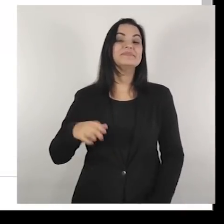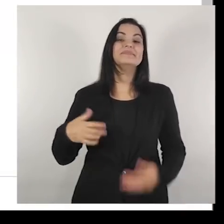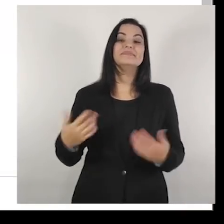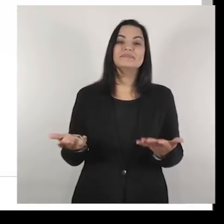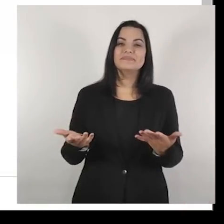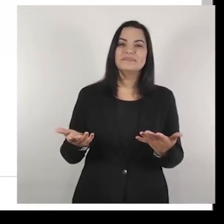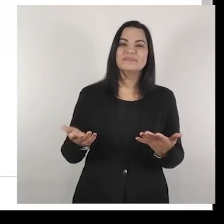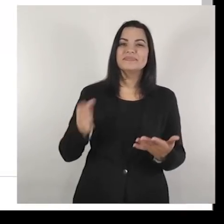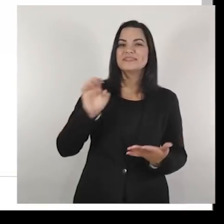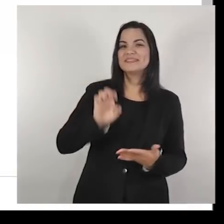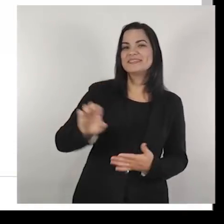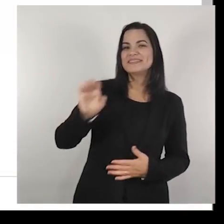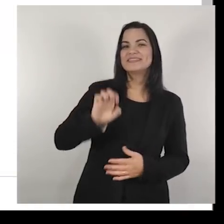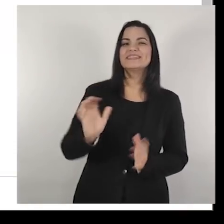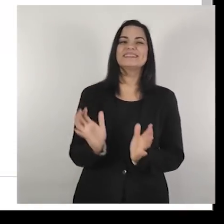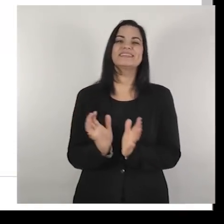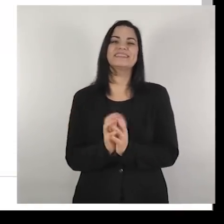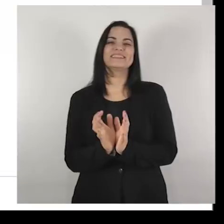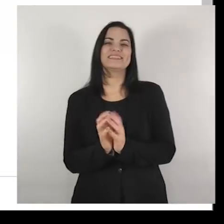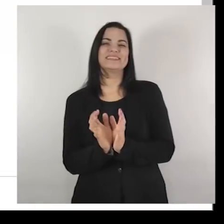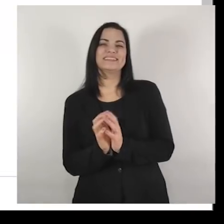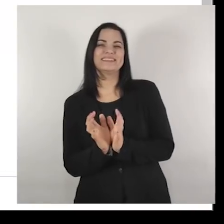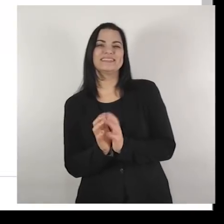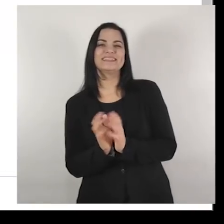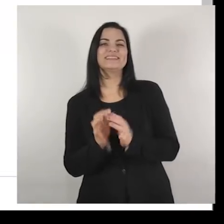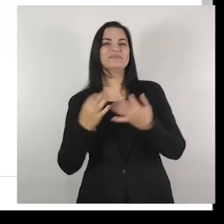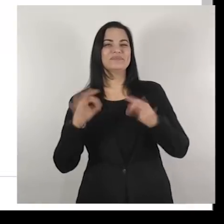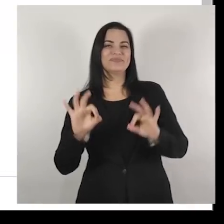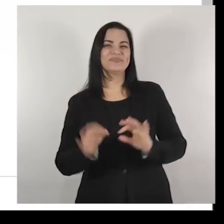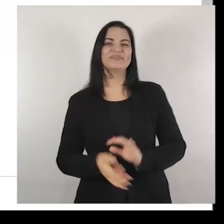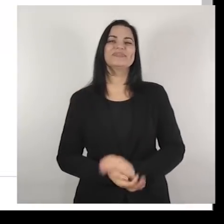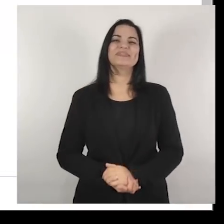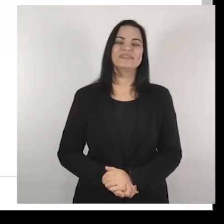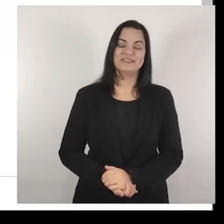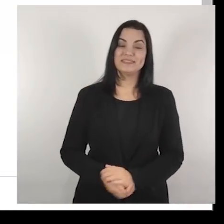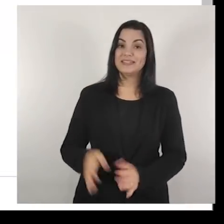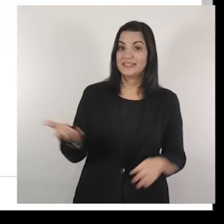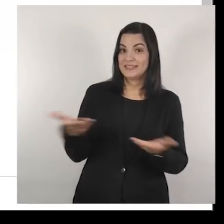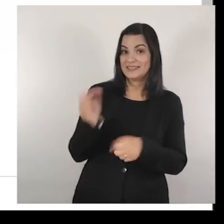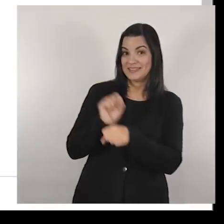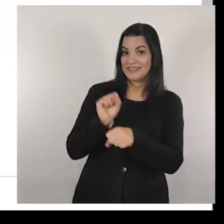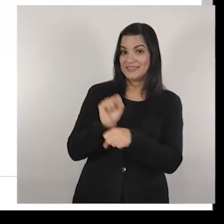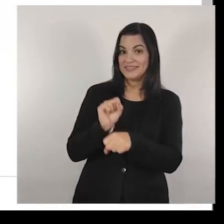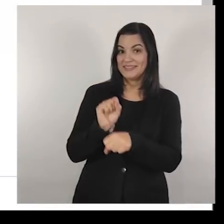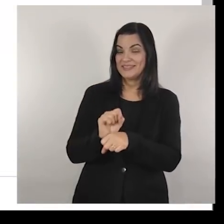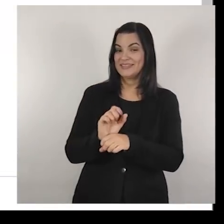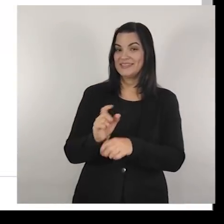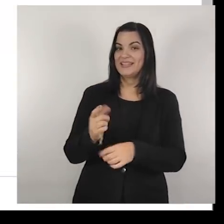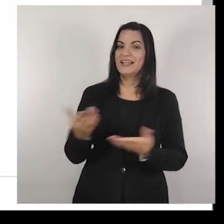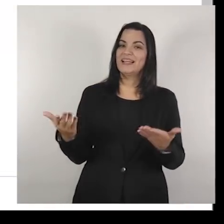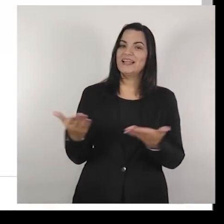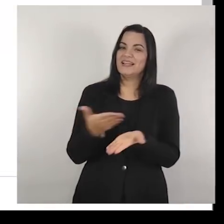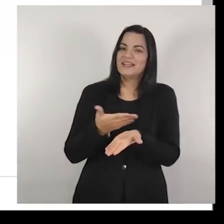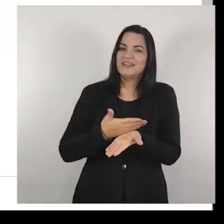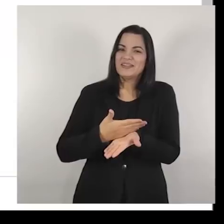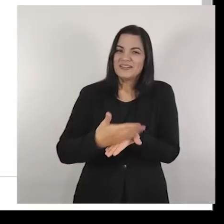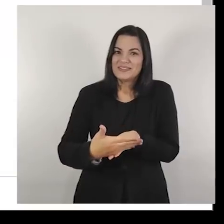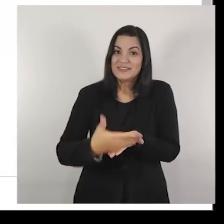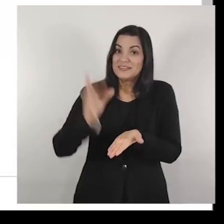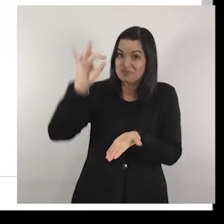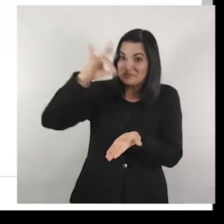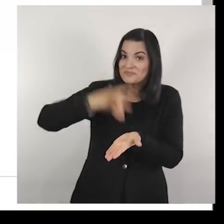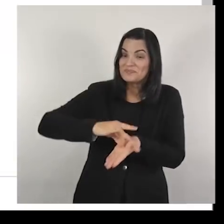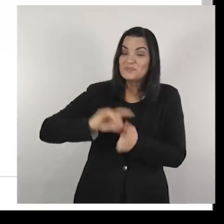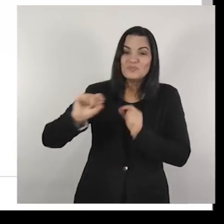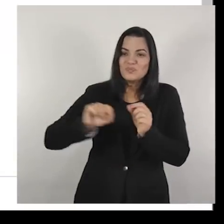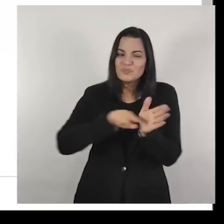PE é a sigla do estado de Pernambuco. Então, agora espera aí um pouquinho que a gente vai começar,